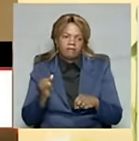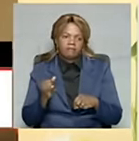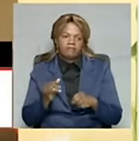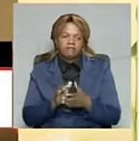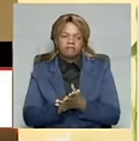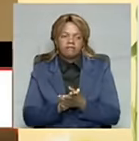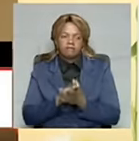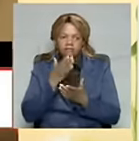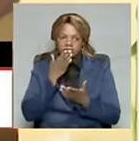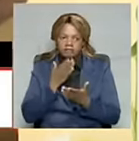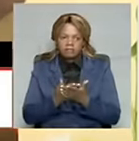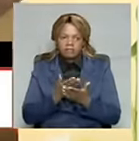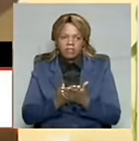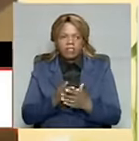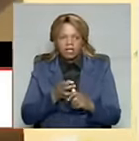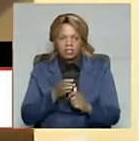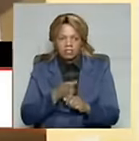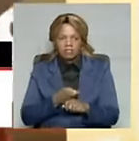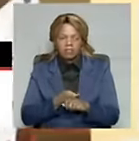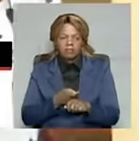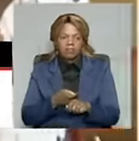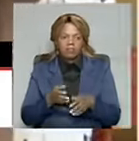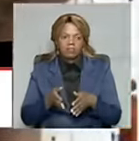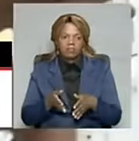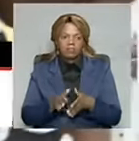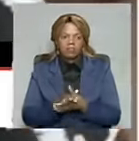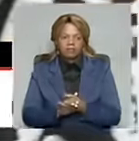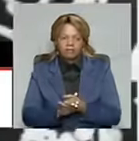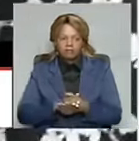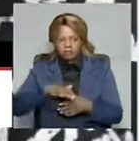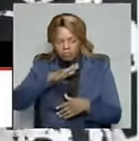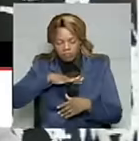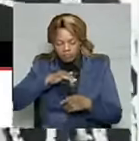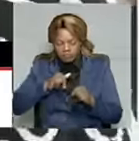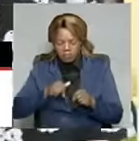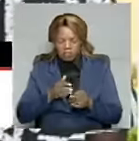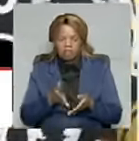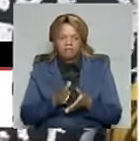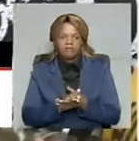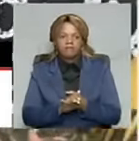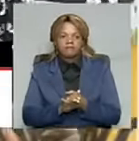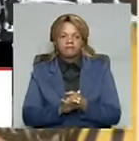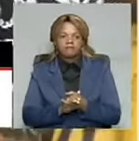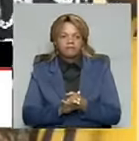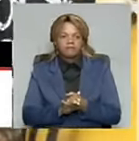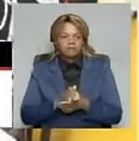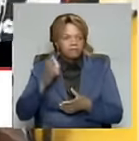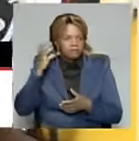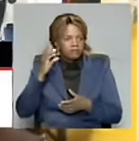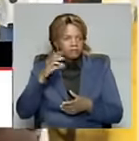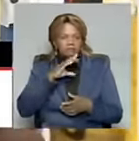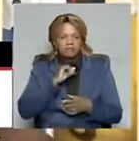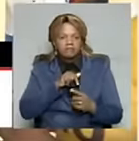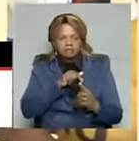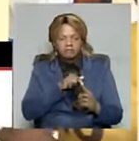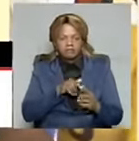Muito obrigado. Um momento difícil este para a família. Ouvíamos há instantes a filha de